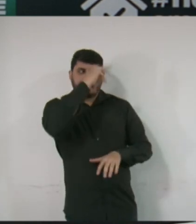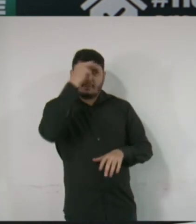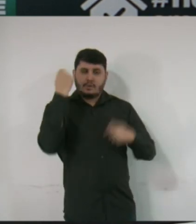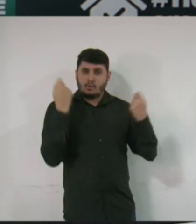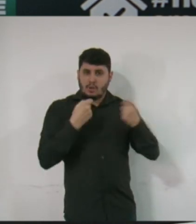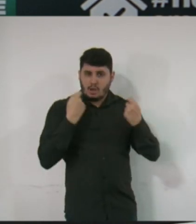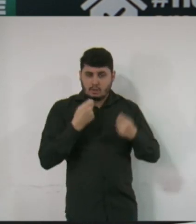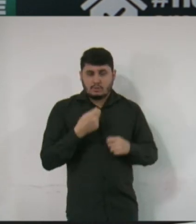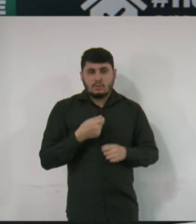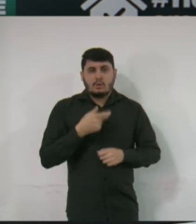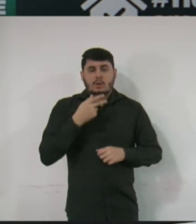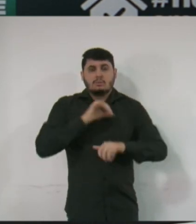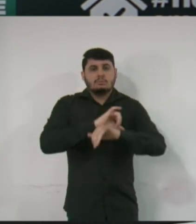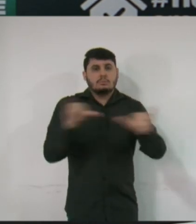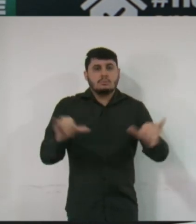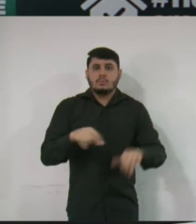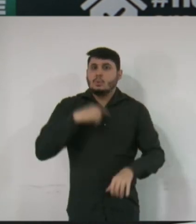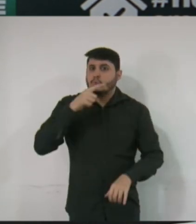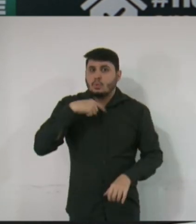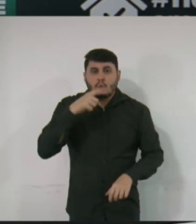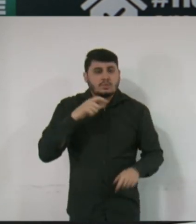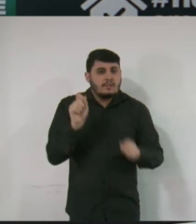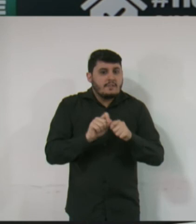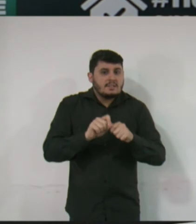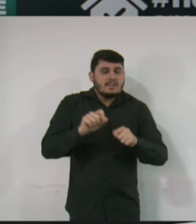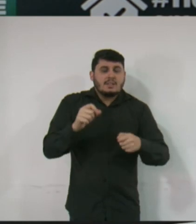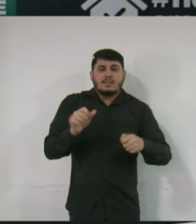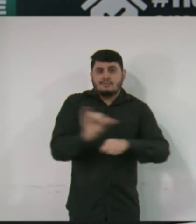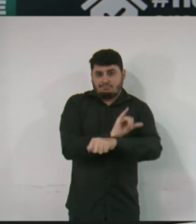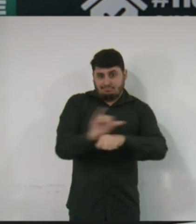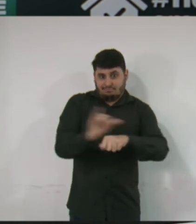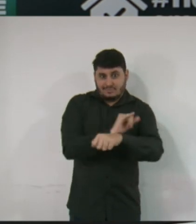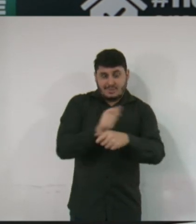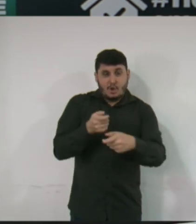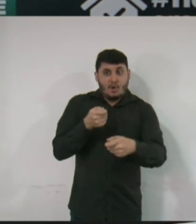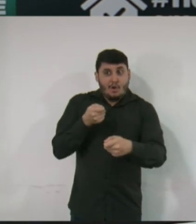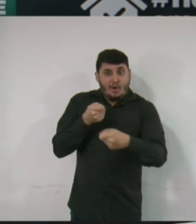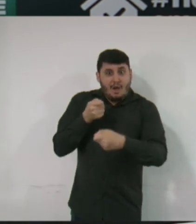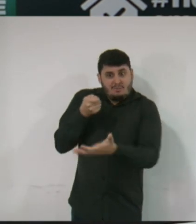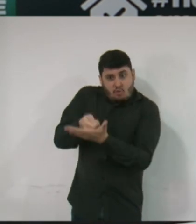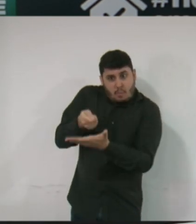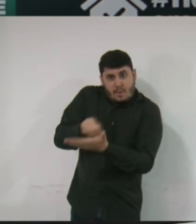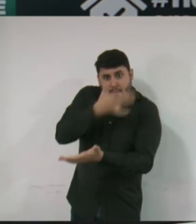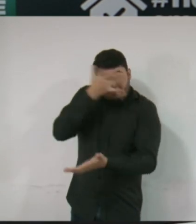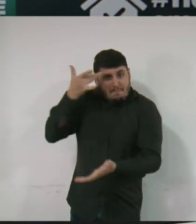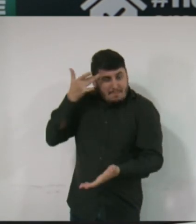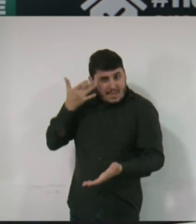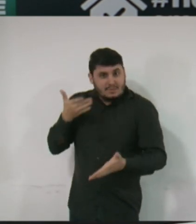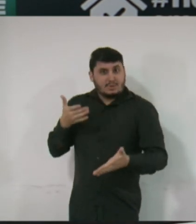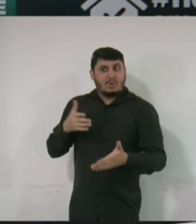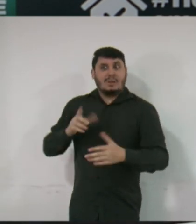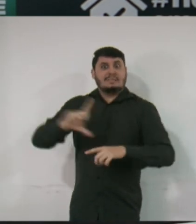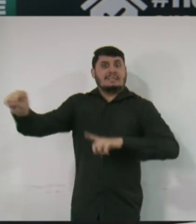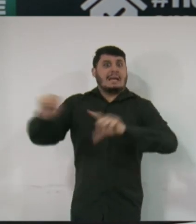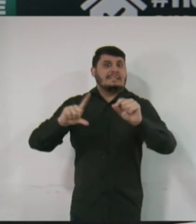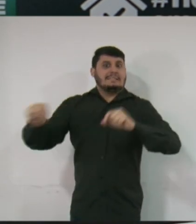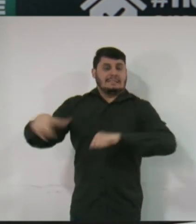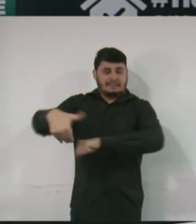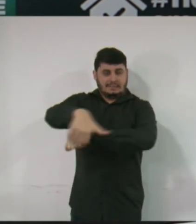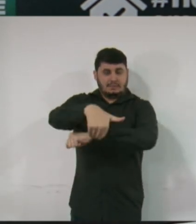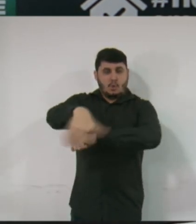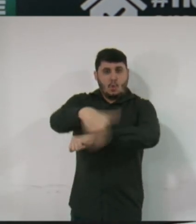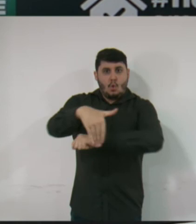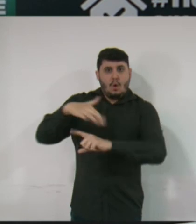conseguia fazer intervenções para evitar o comércio que se formou ao redor do Parque 18 de Maio sem a Polícia Militar. Se o município